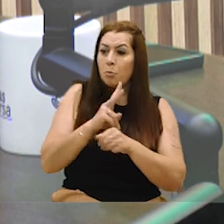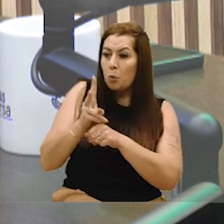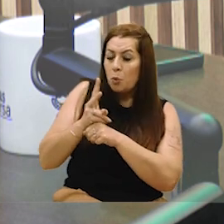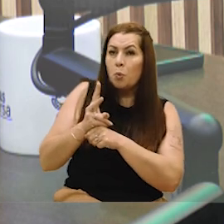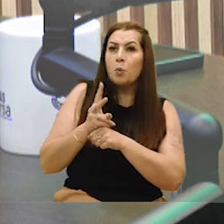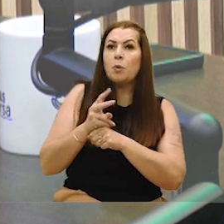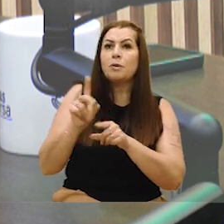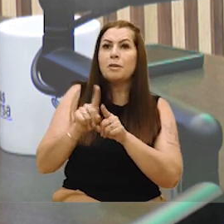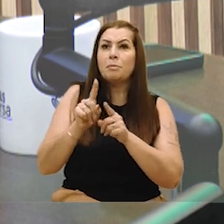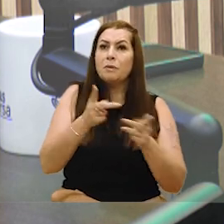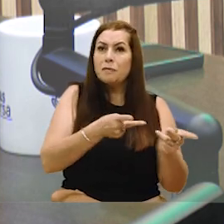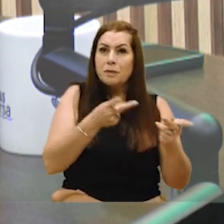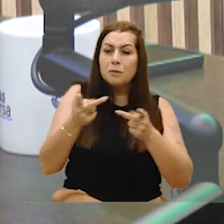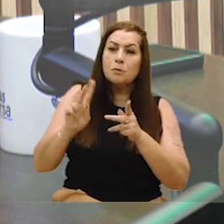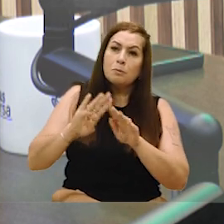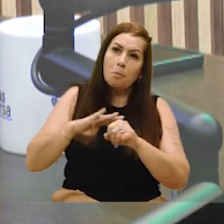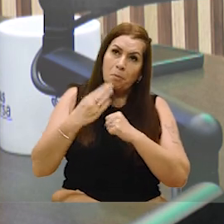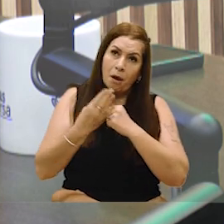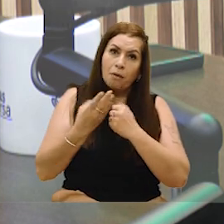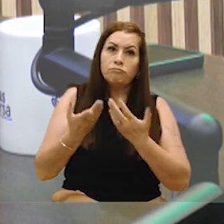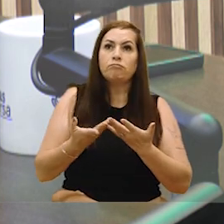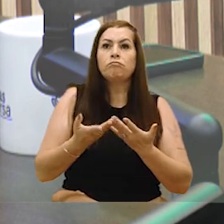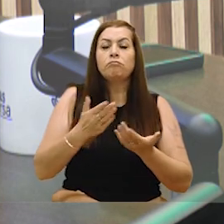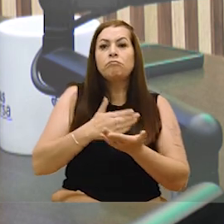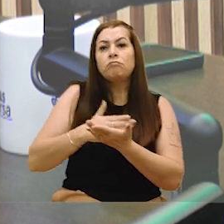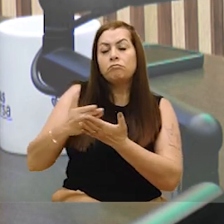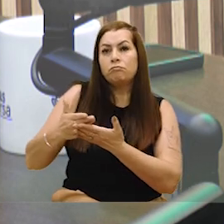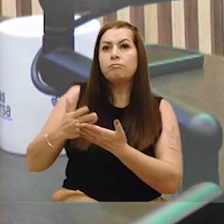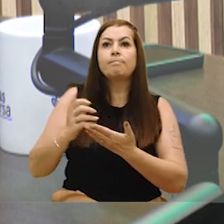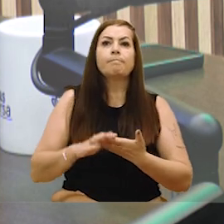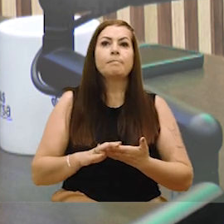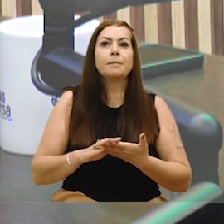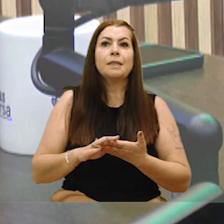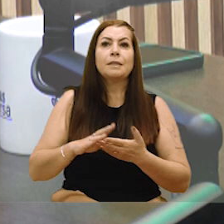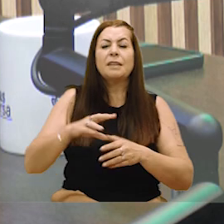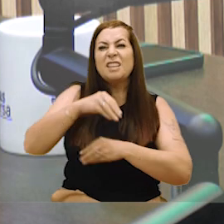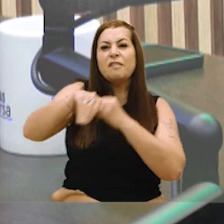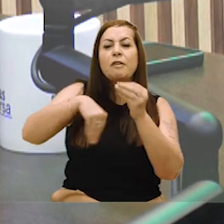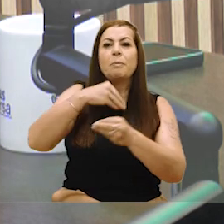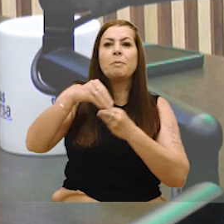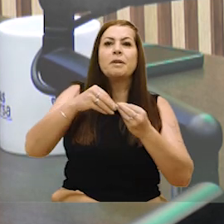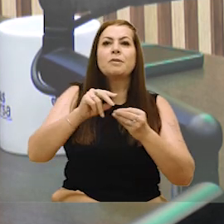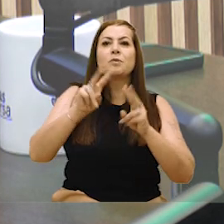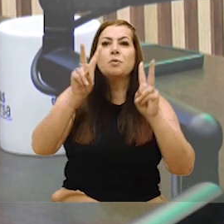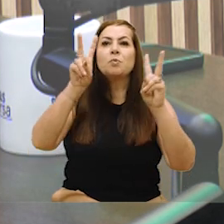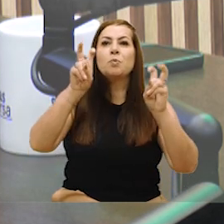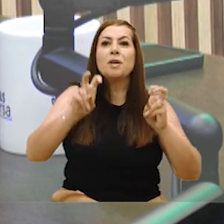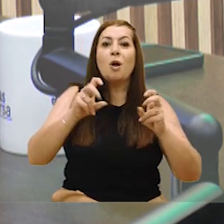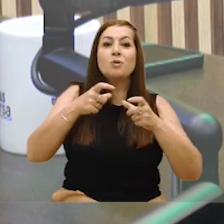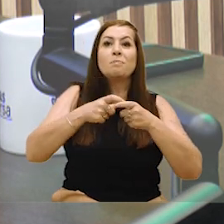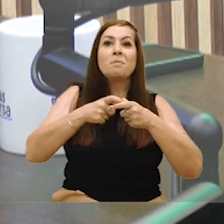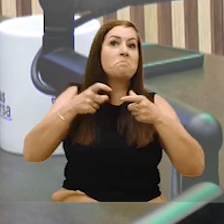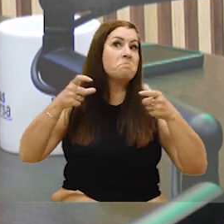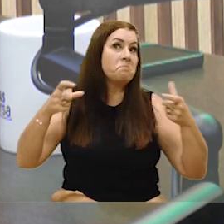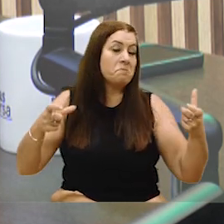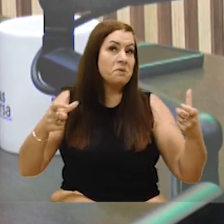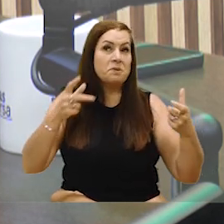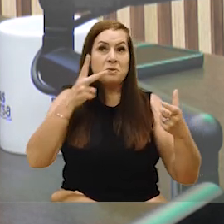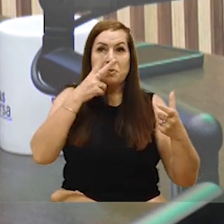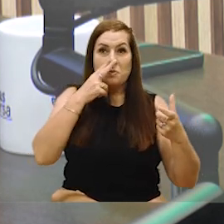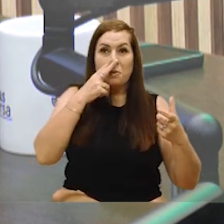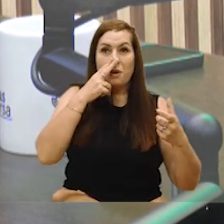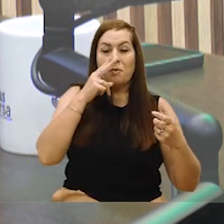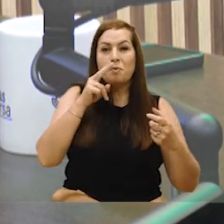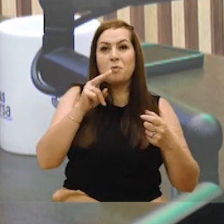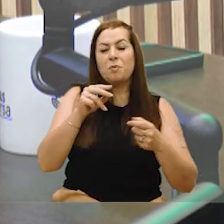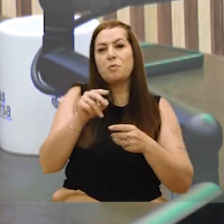gabinete, visitam nos bairros, né? E aí nós começamos a ter esse envolvimento com causas mais amplas, né? Como a